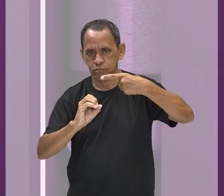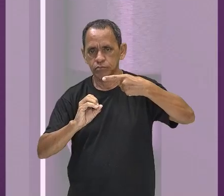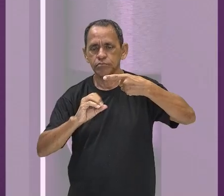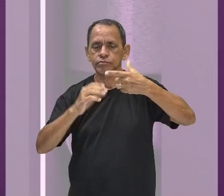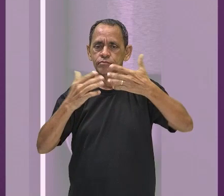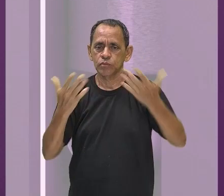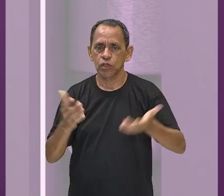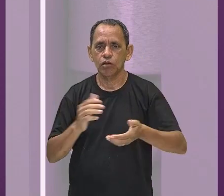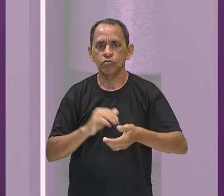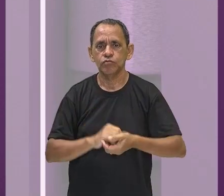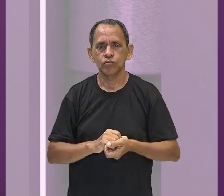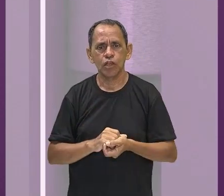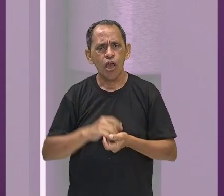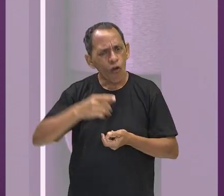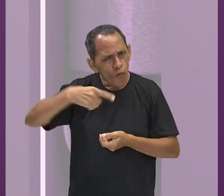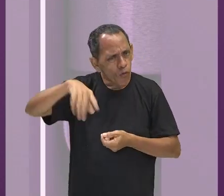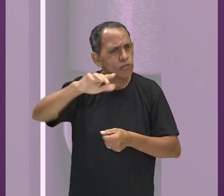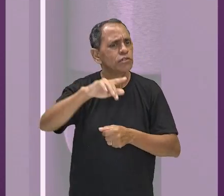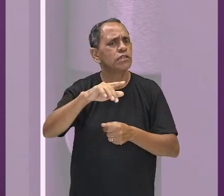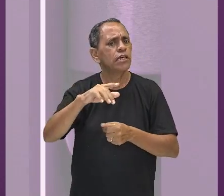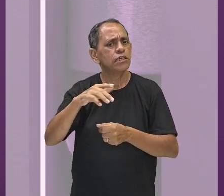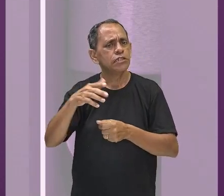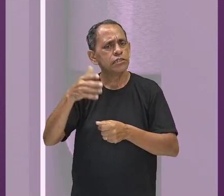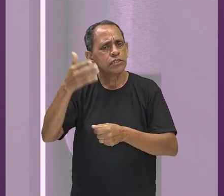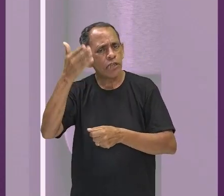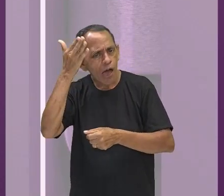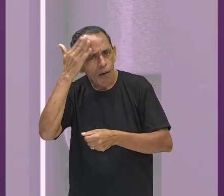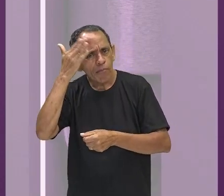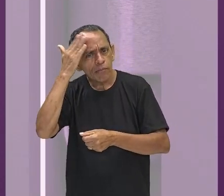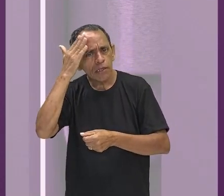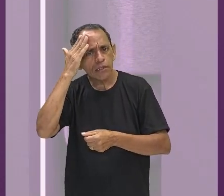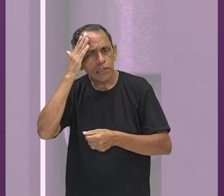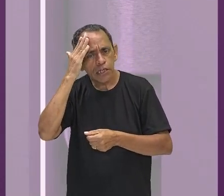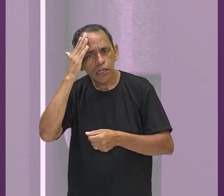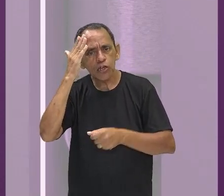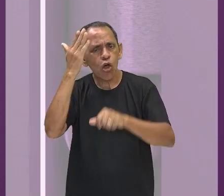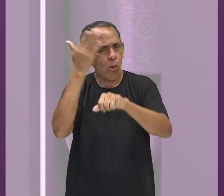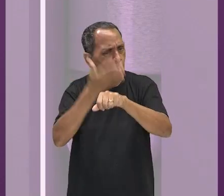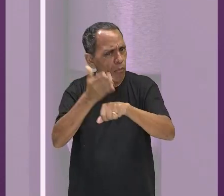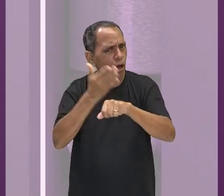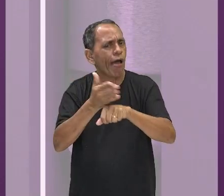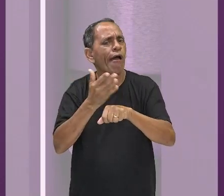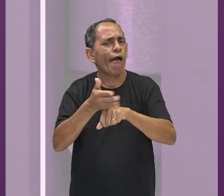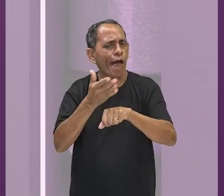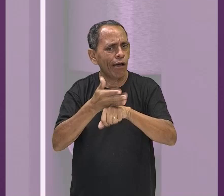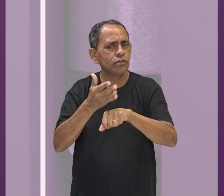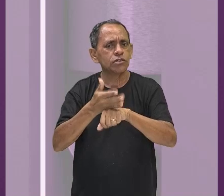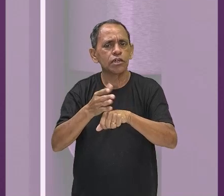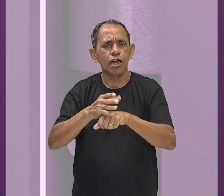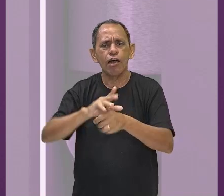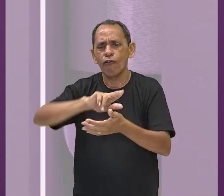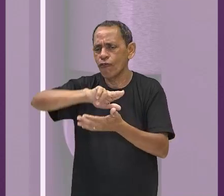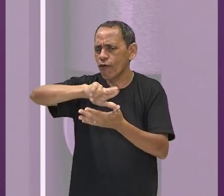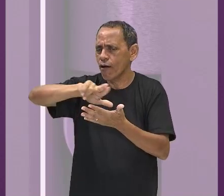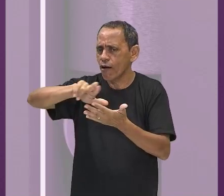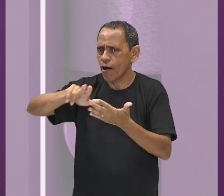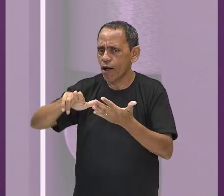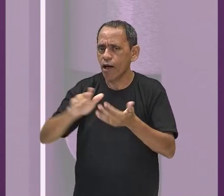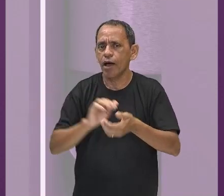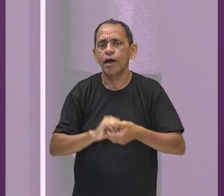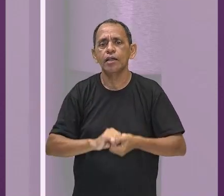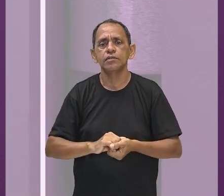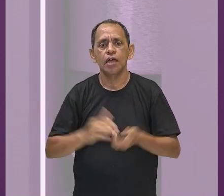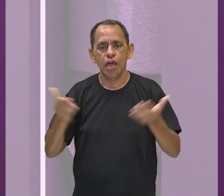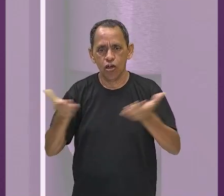pessoal, eu acho que a gente praticou bastante, a gente conseguiu fazer transformações de números decimais para frações decimais e de